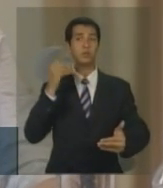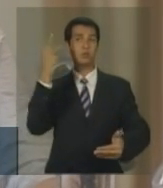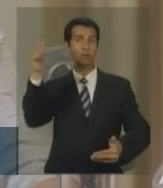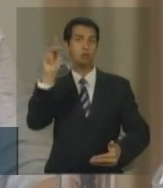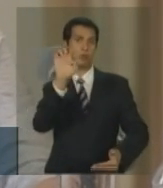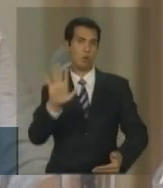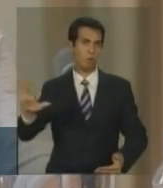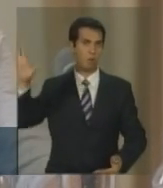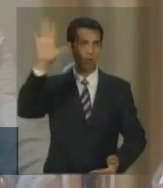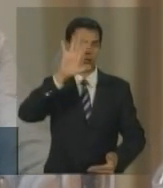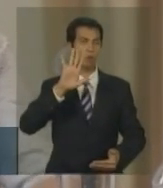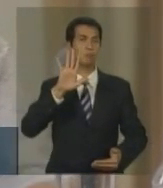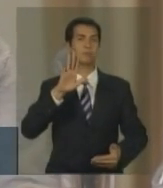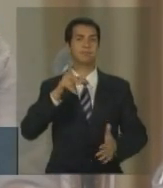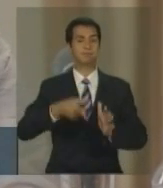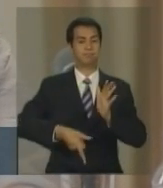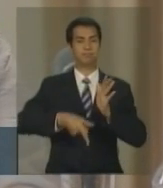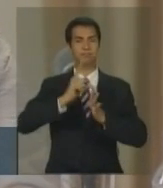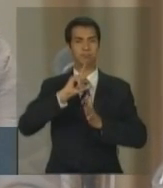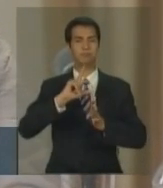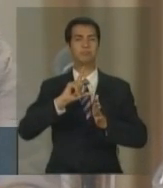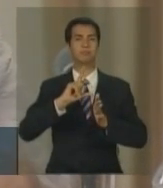uma certa sensação de